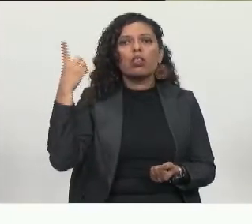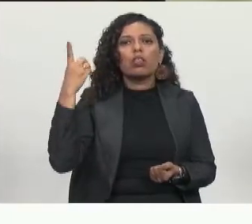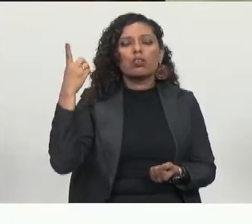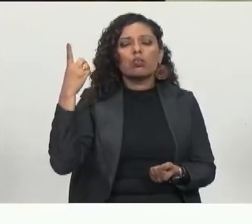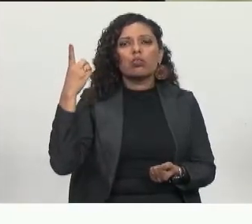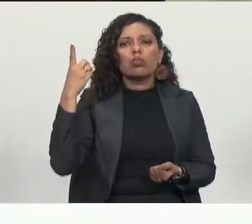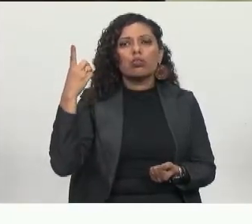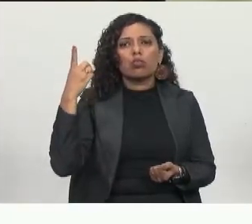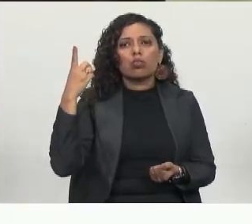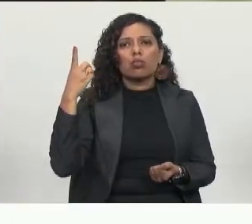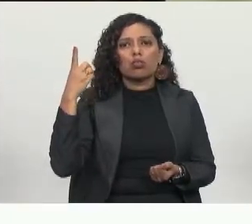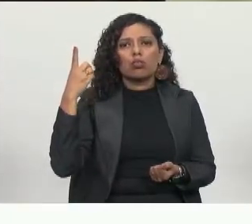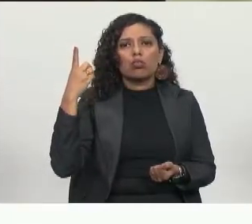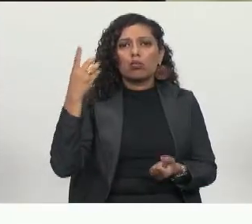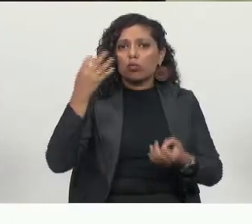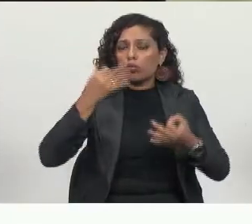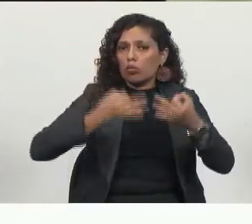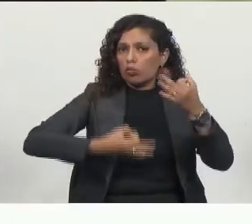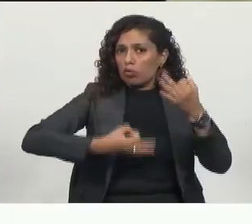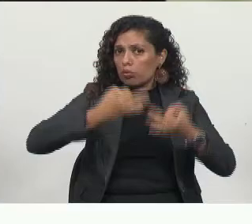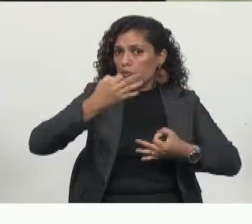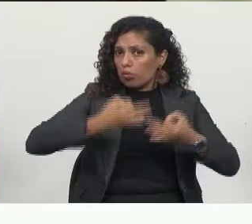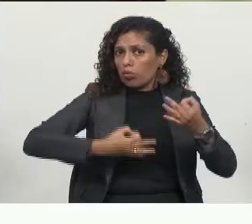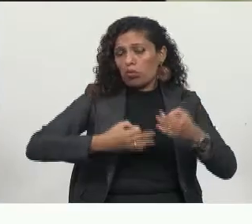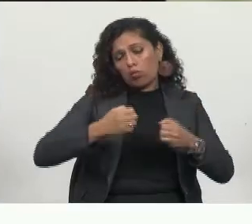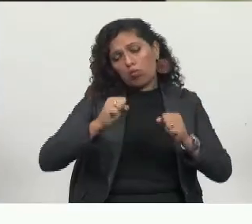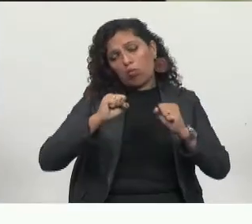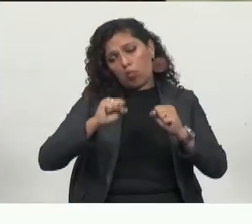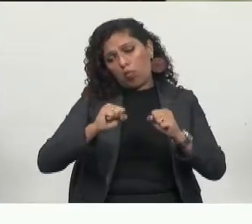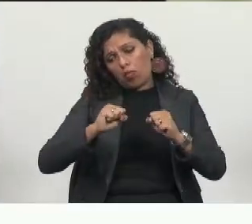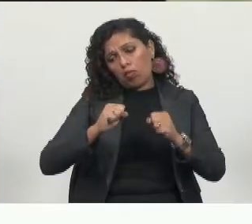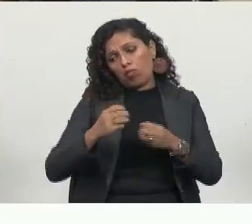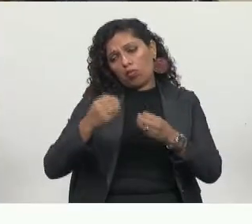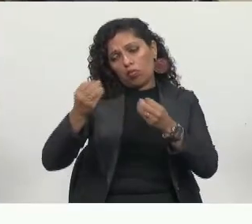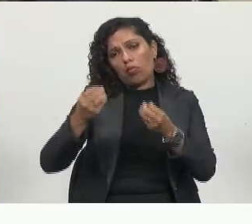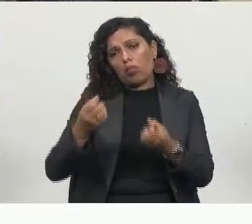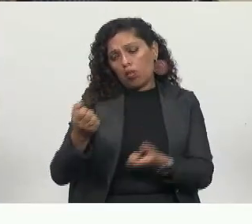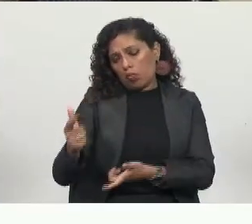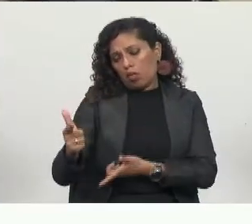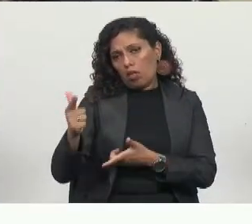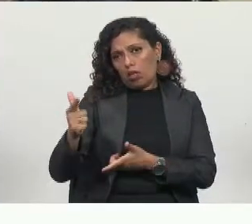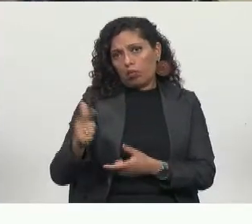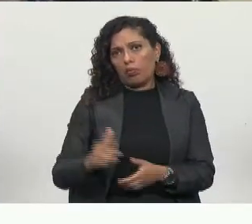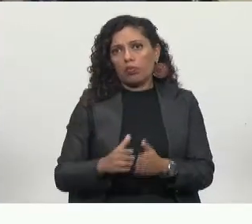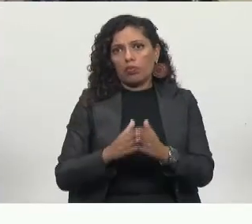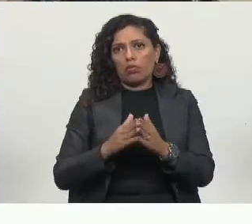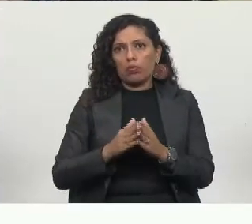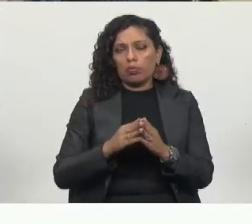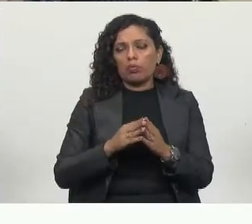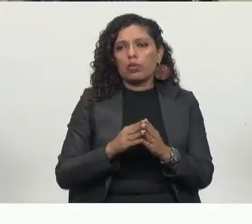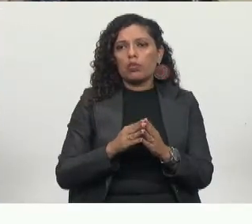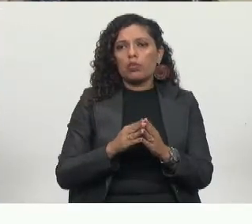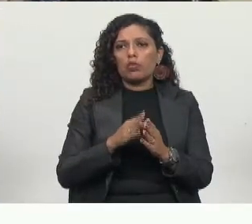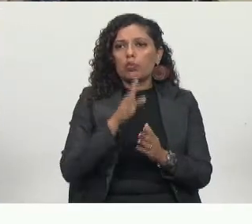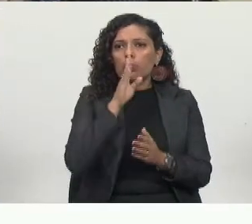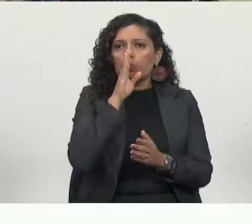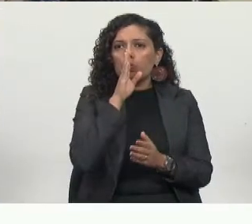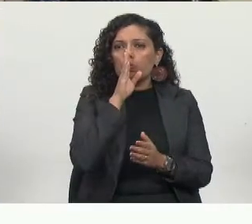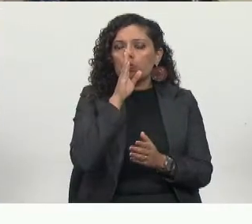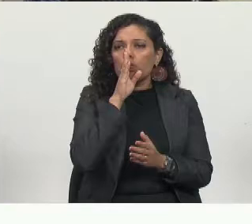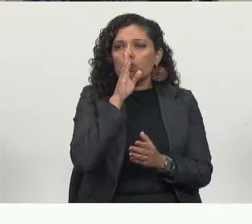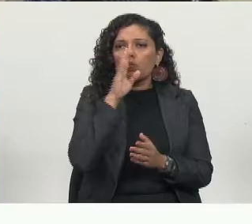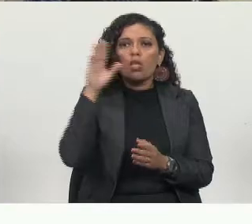deputados estaduais, os juízes têm condição de ter arma. Com licença, Bruno, vou pedir silêncio, por favor, para que a gente possa escutar o deputado Bruno aqui.